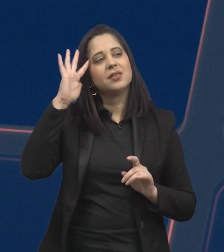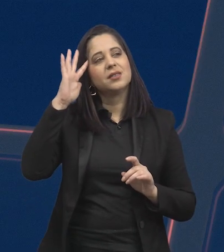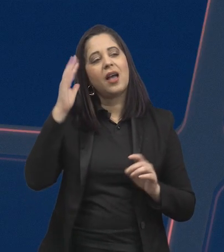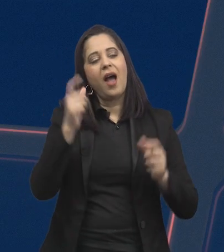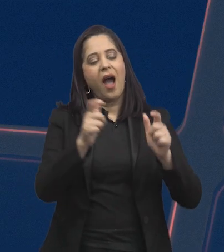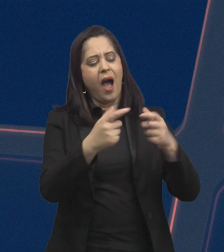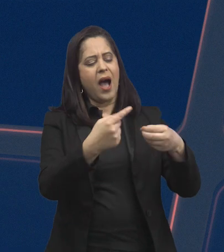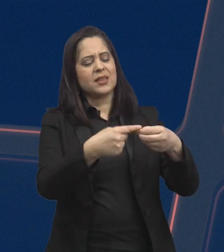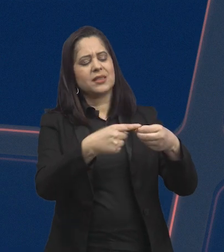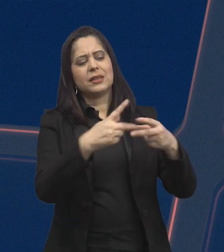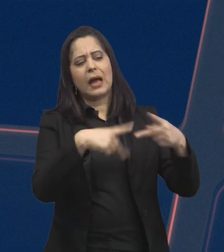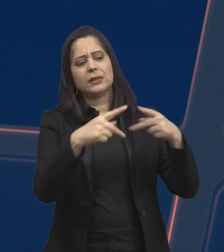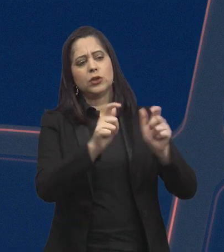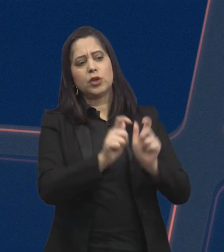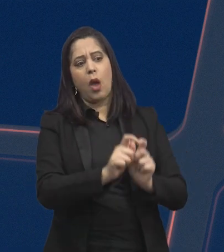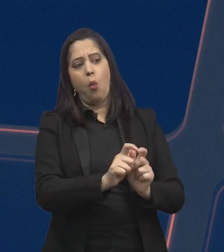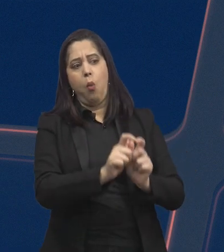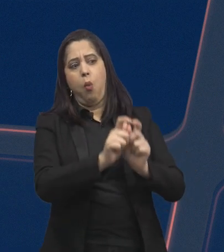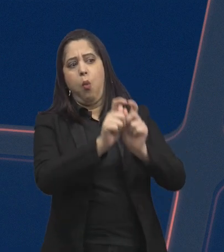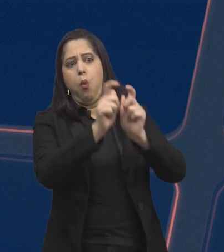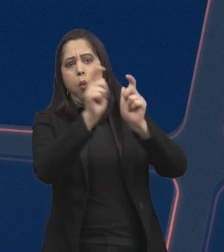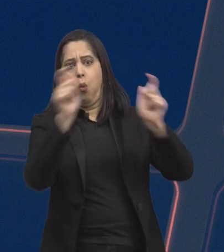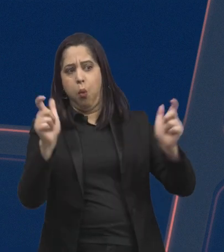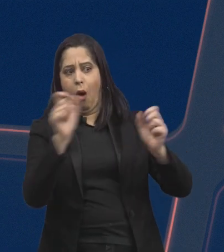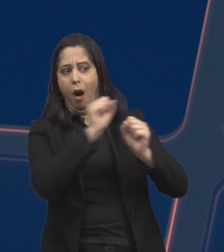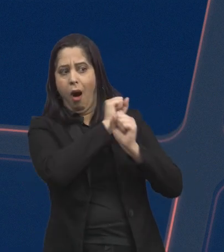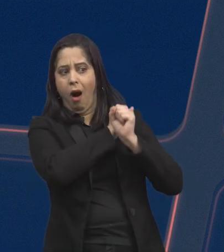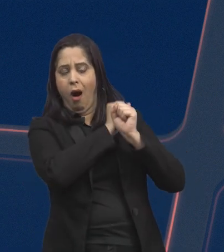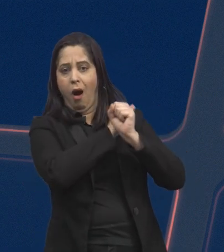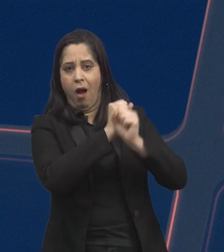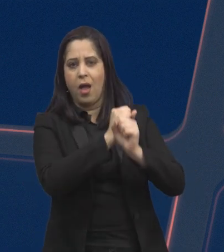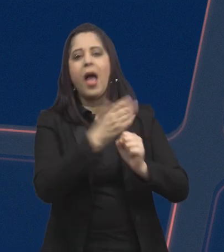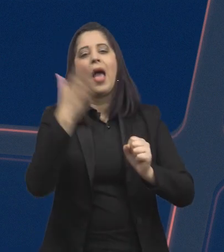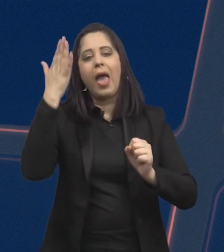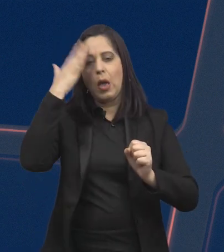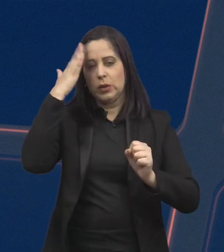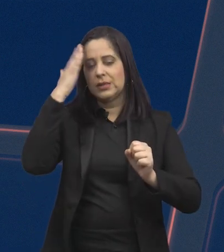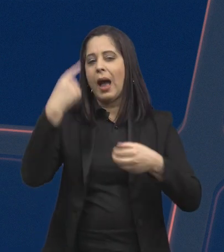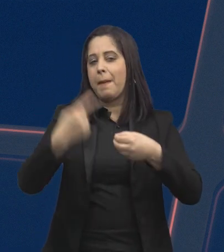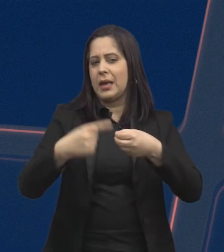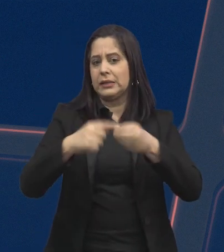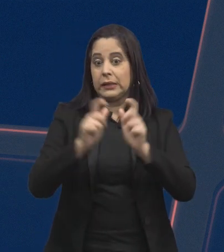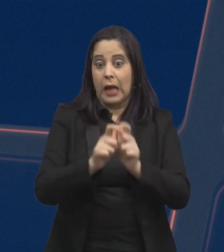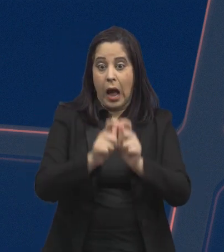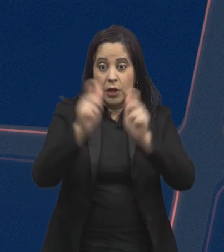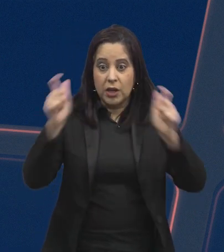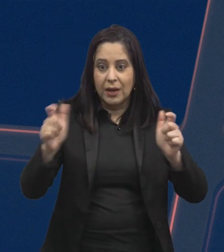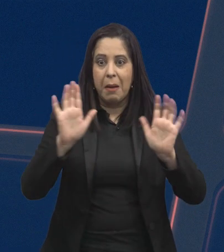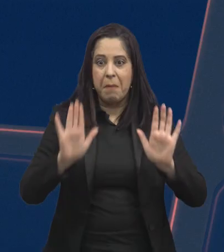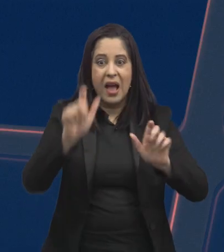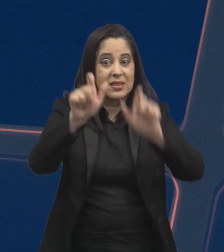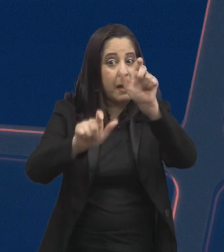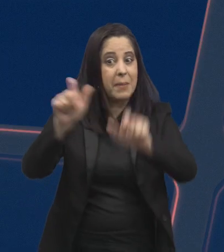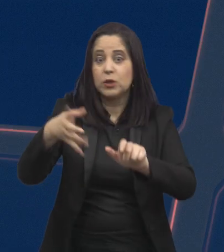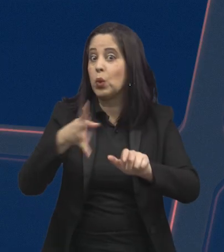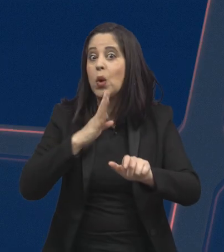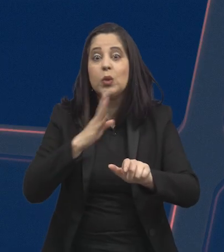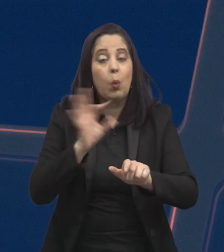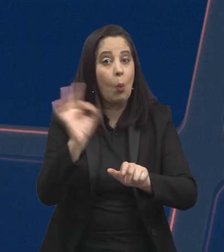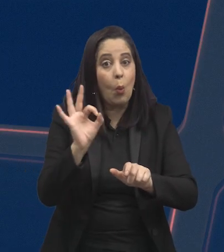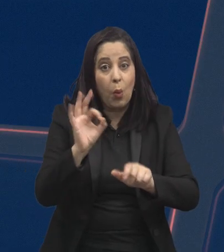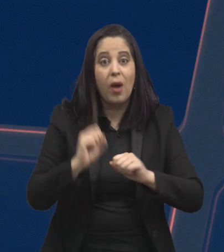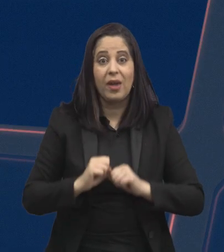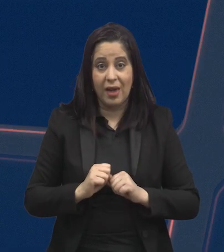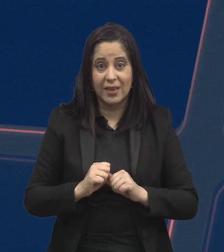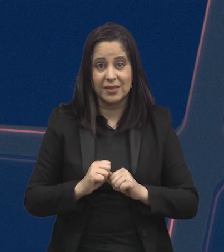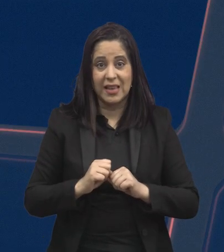refletir sobre o quanto a cidade cresceu nas últimas décadas. A gente sabe que o município é grande, mas muita gente não tem a dimensão real